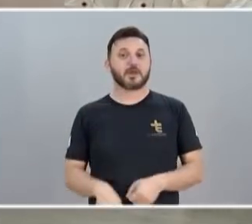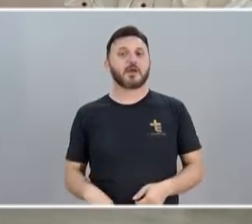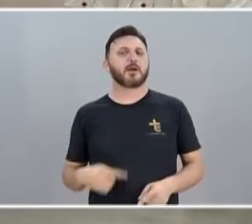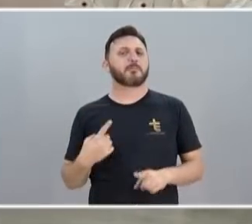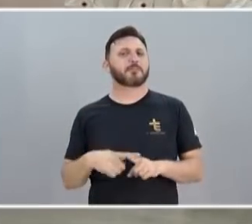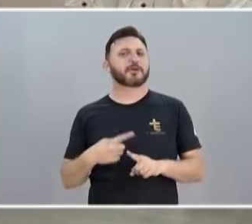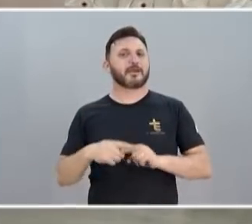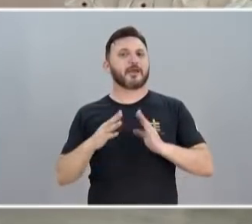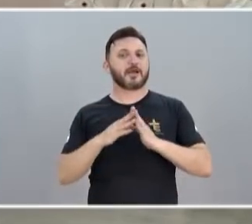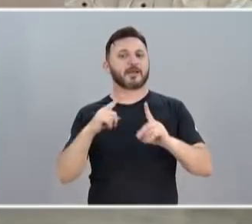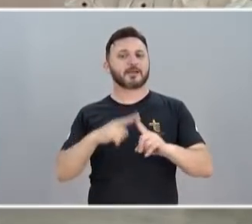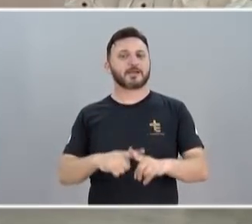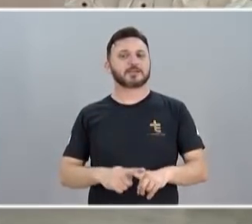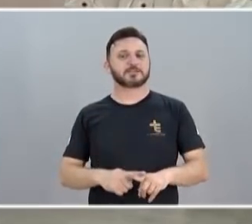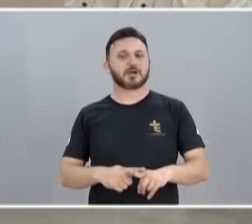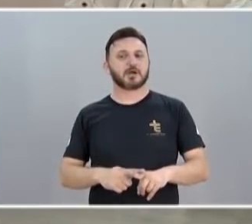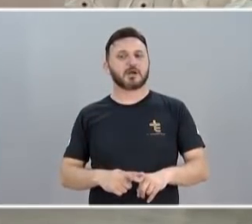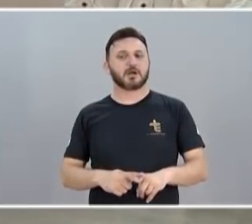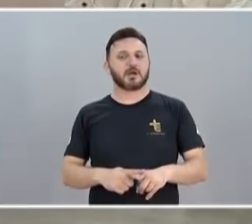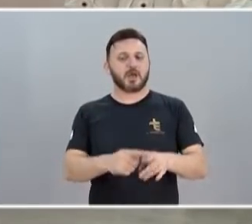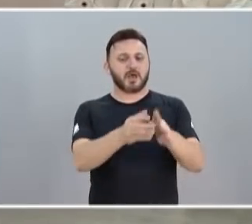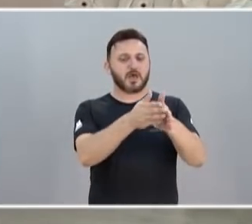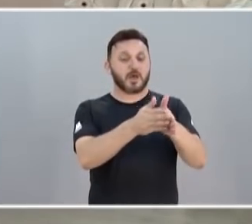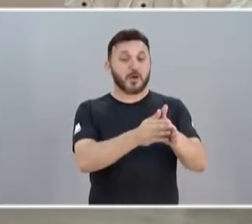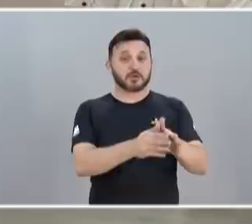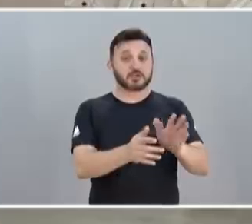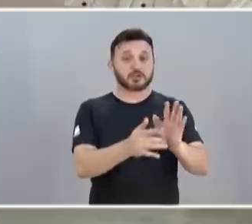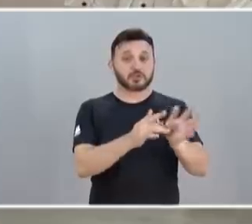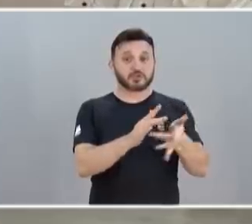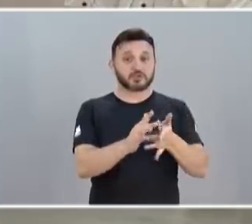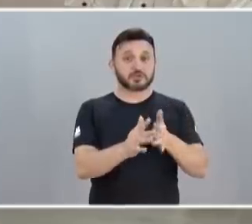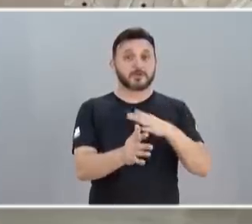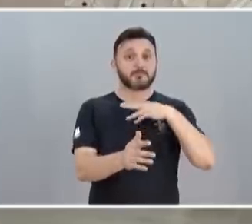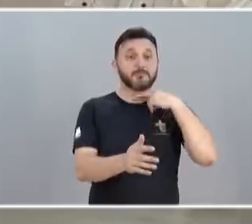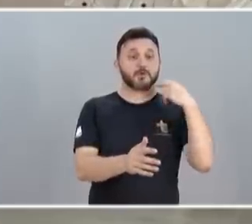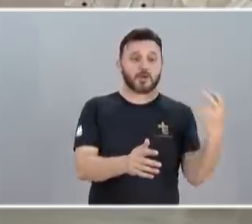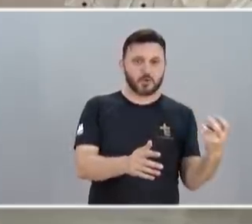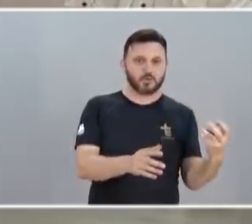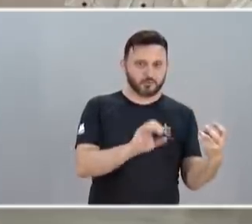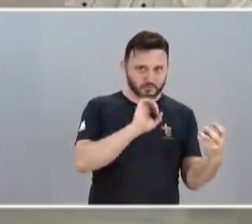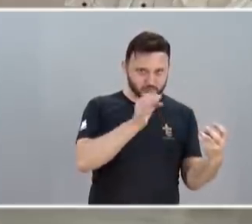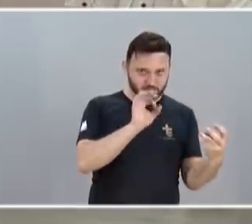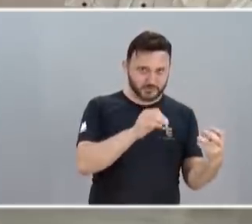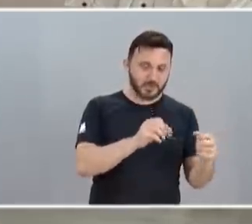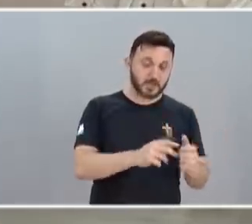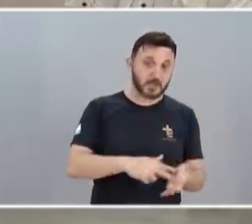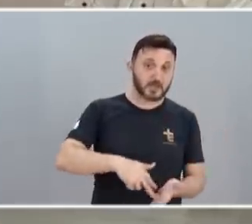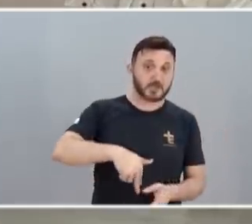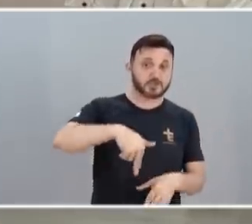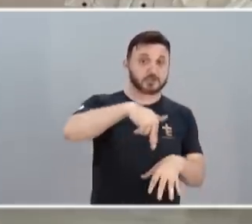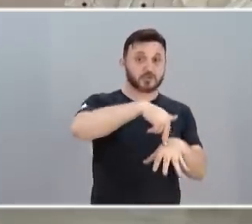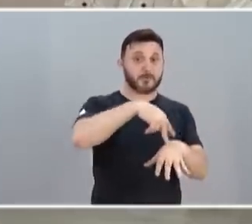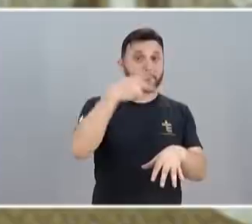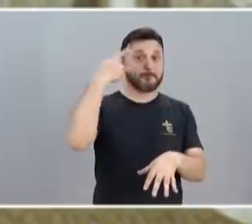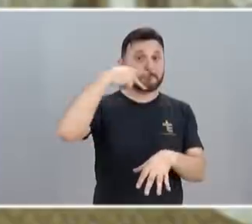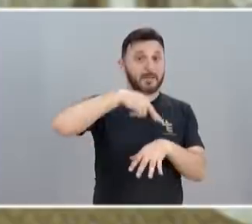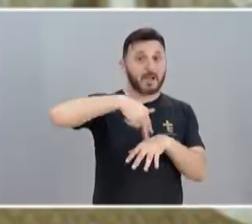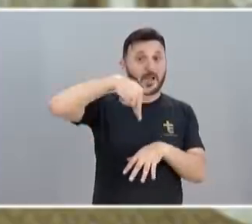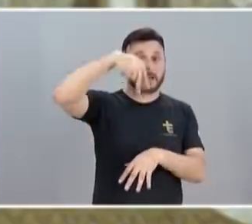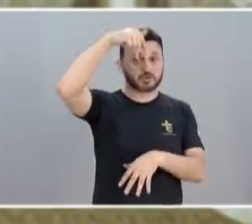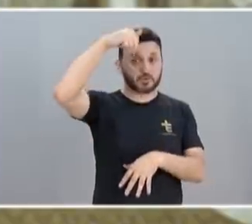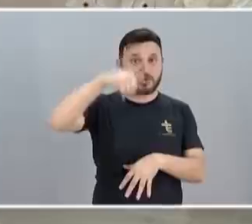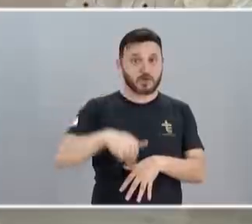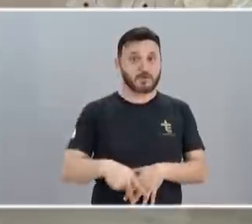que, que a igreja estende tanto tempo a Páscoa? Porque nós precisamos processar. Segundo,